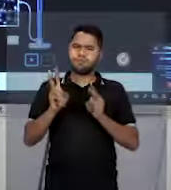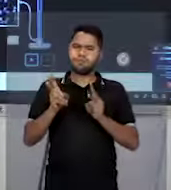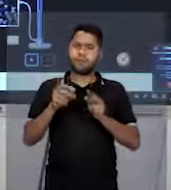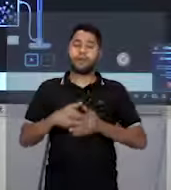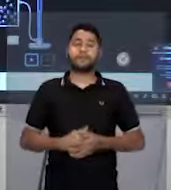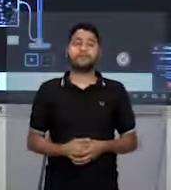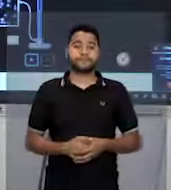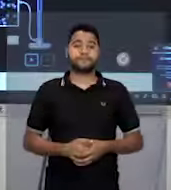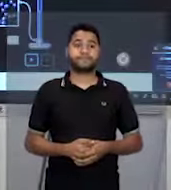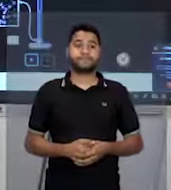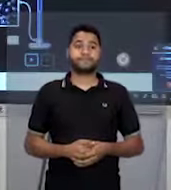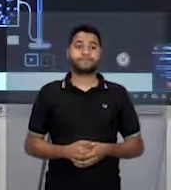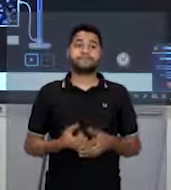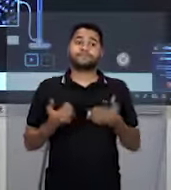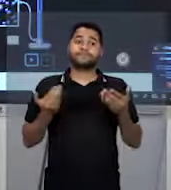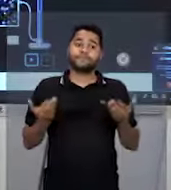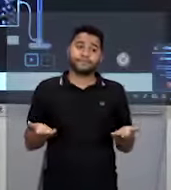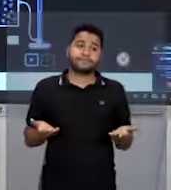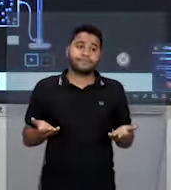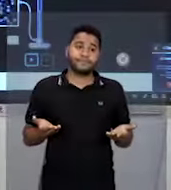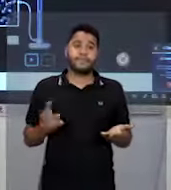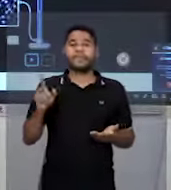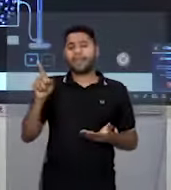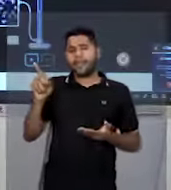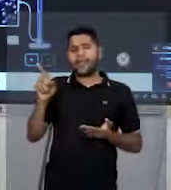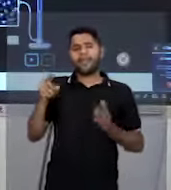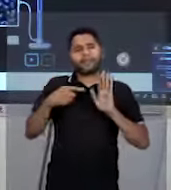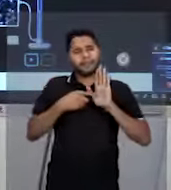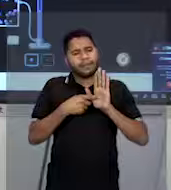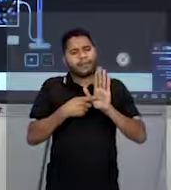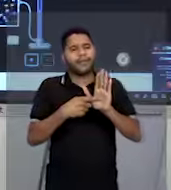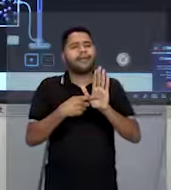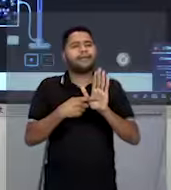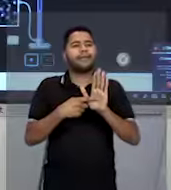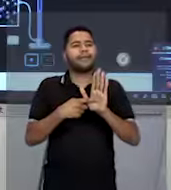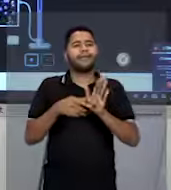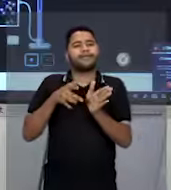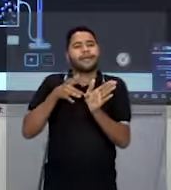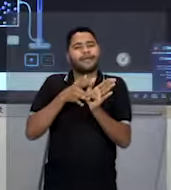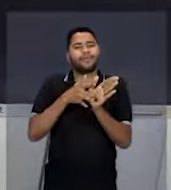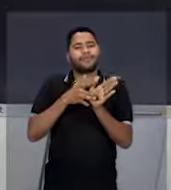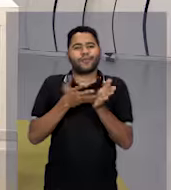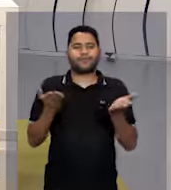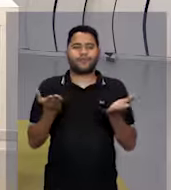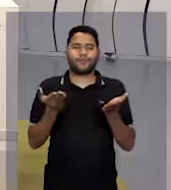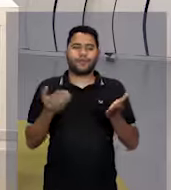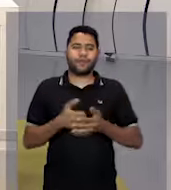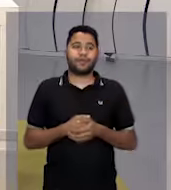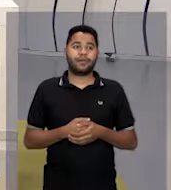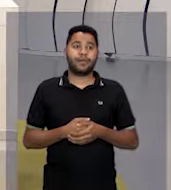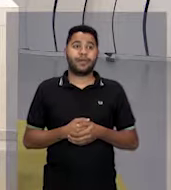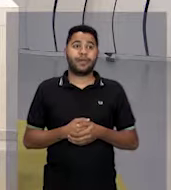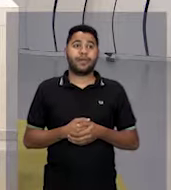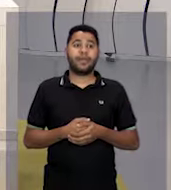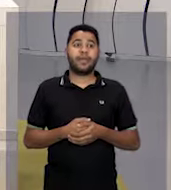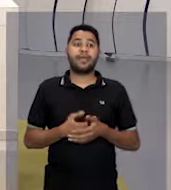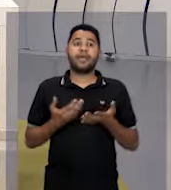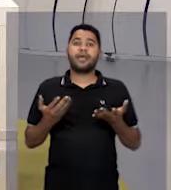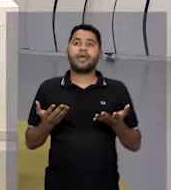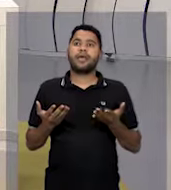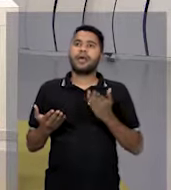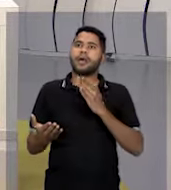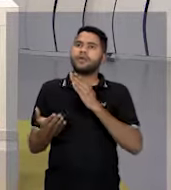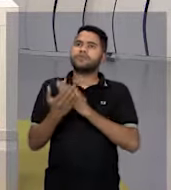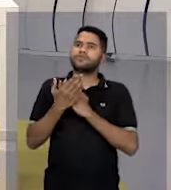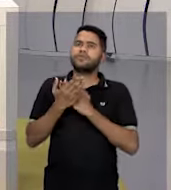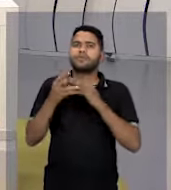recipiente. Bom, meninos, é essa a ideia da nossa simulação de hoje. Essas simulações, elas nos